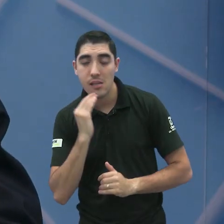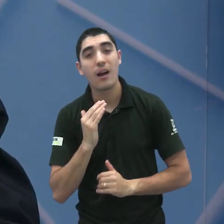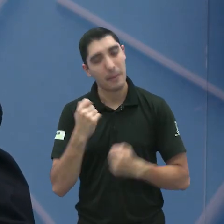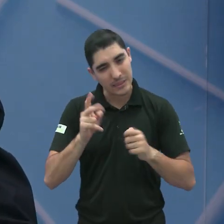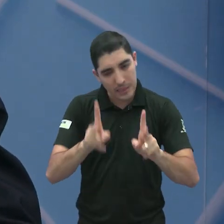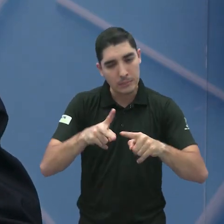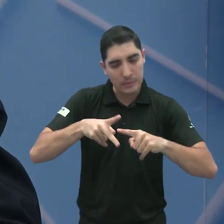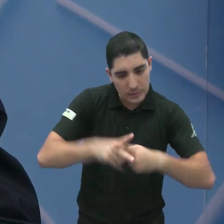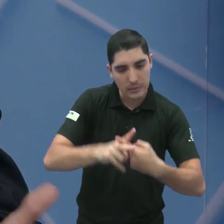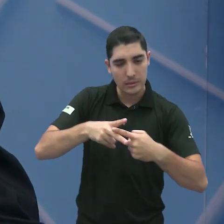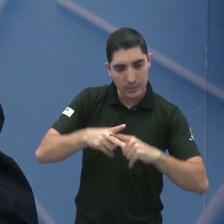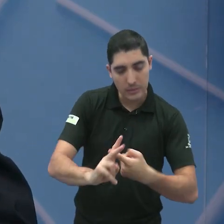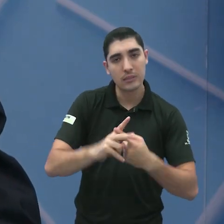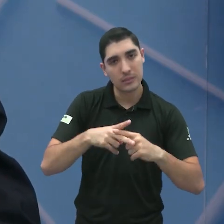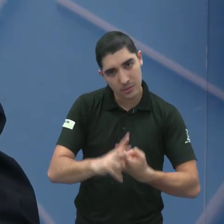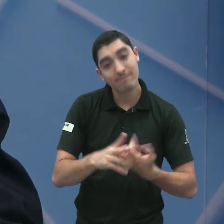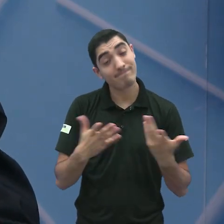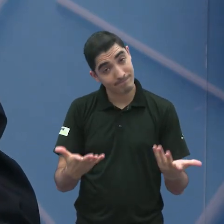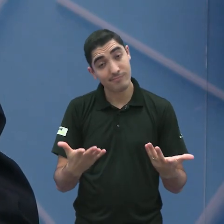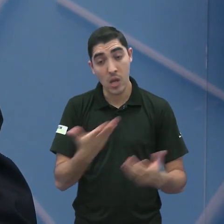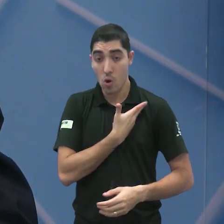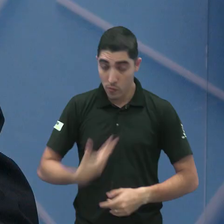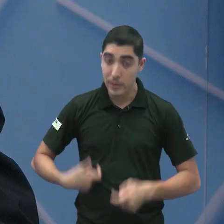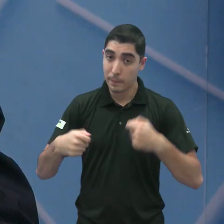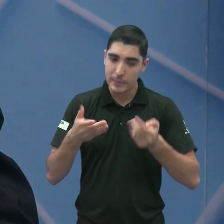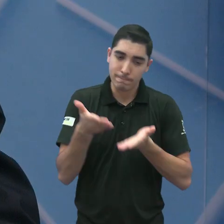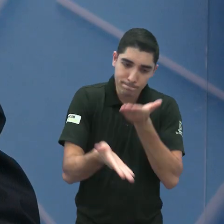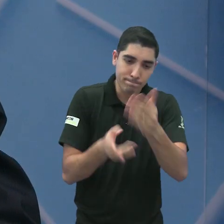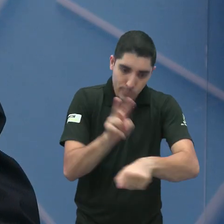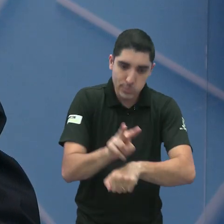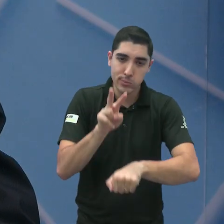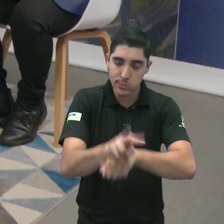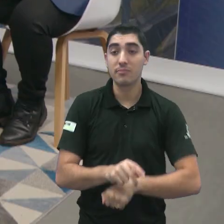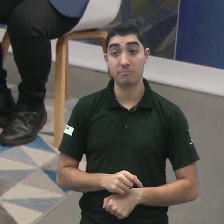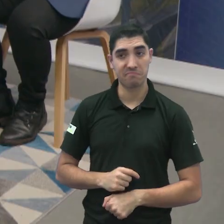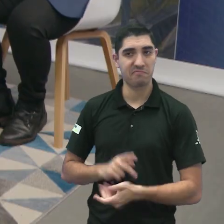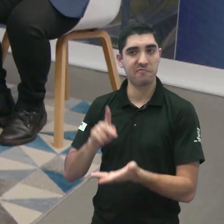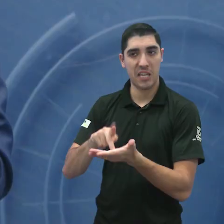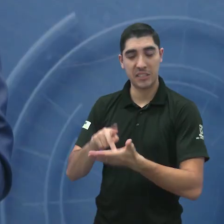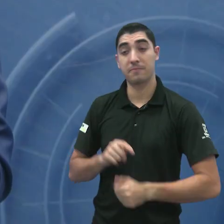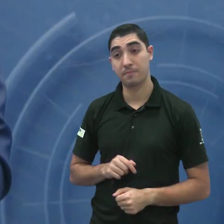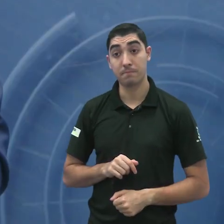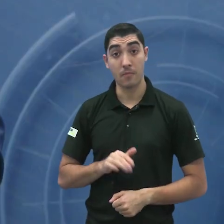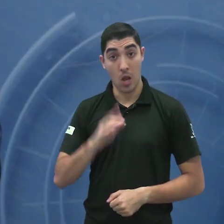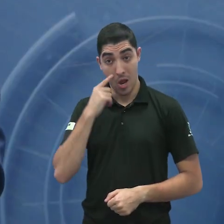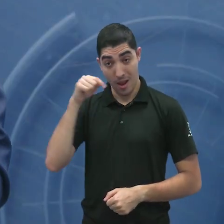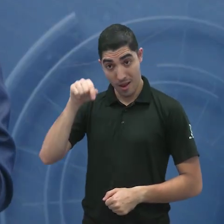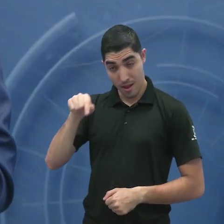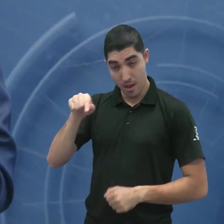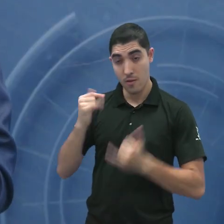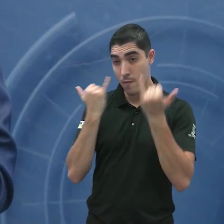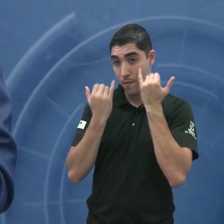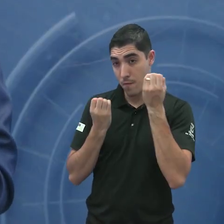com frequência e tem que ter um olhar atencioso nessas questões, né? Com certeza, Bernardo. Gente, olha só, um levantamento,